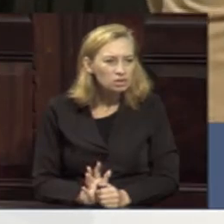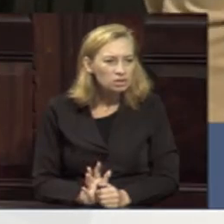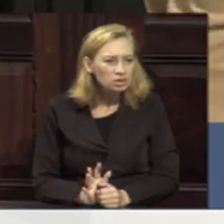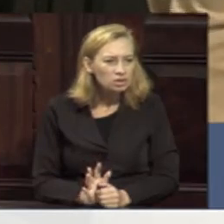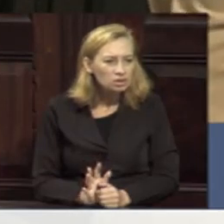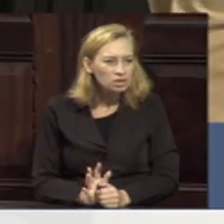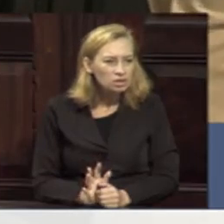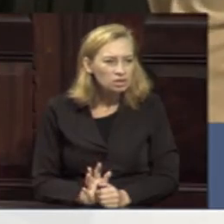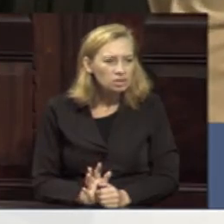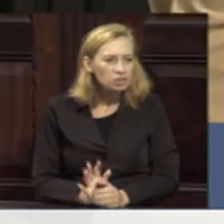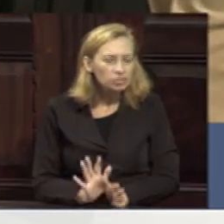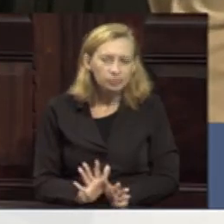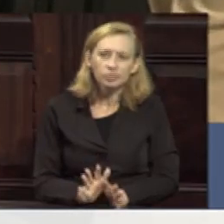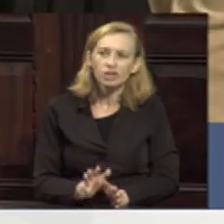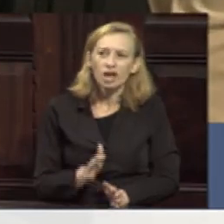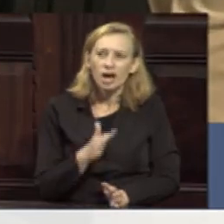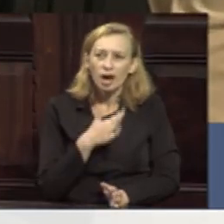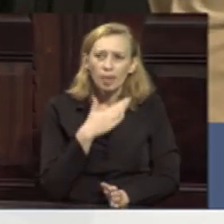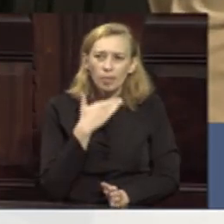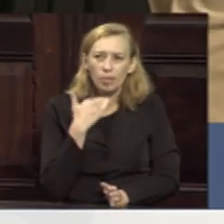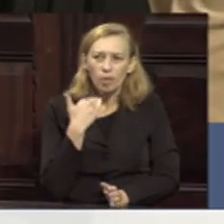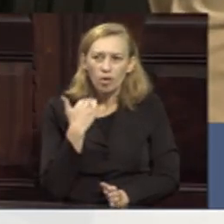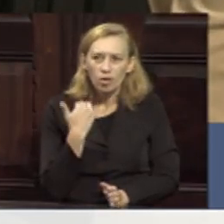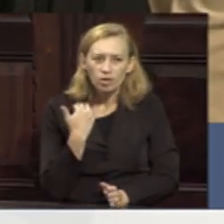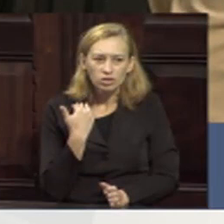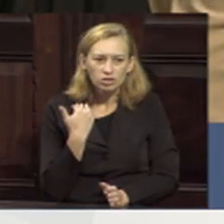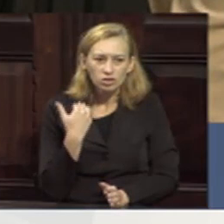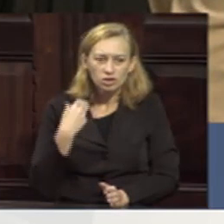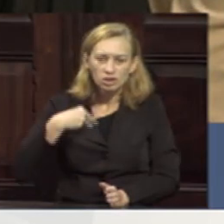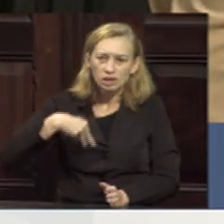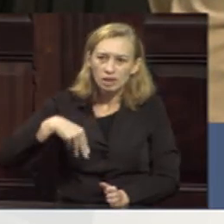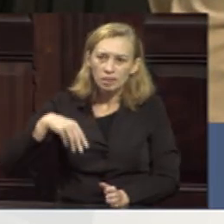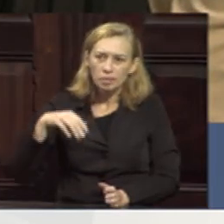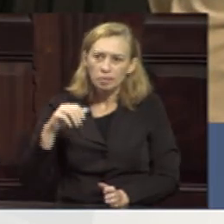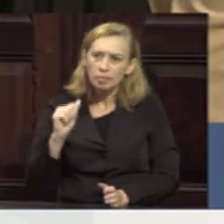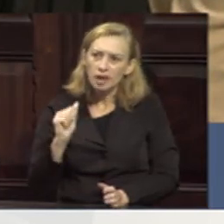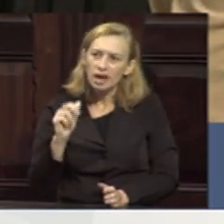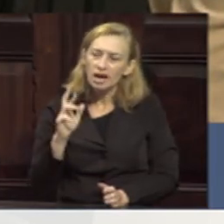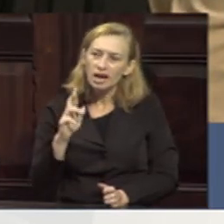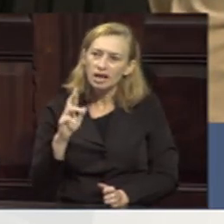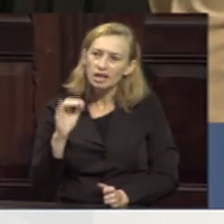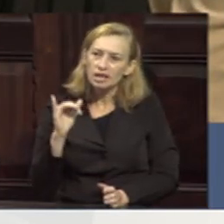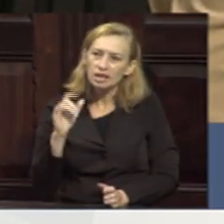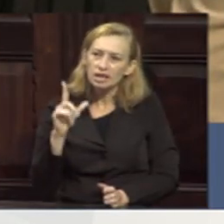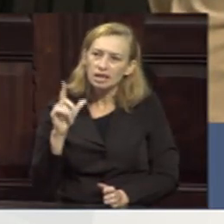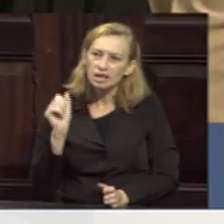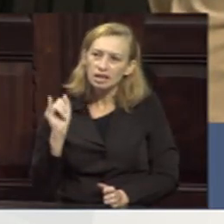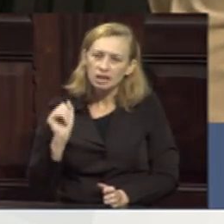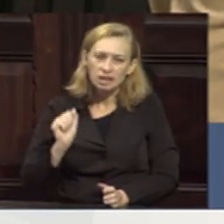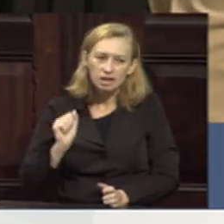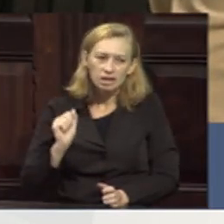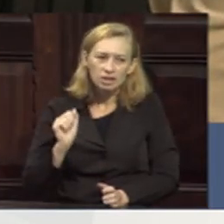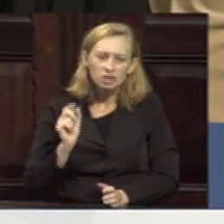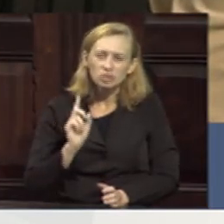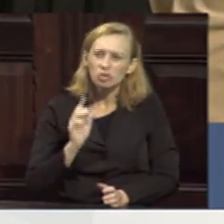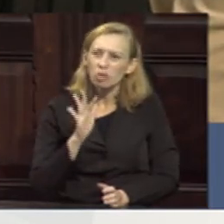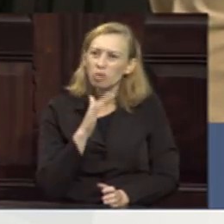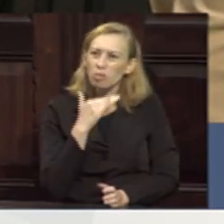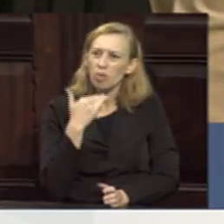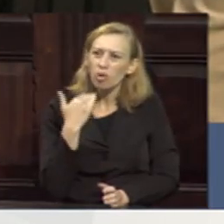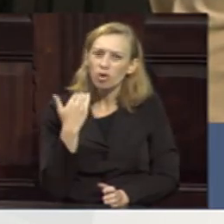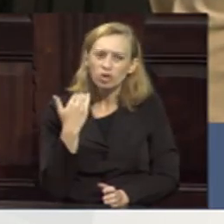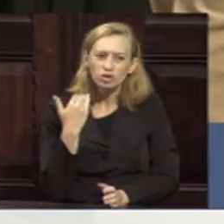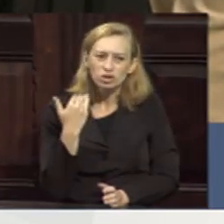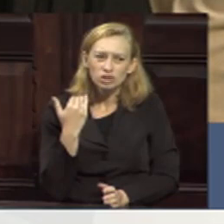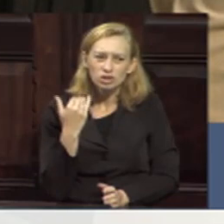o assassinato da Marielle não é o assassinato